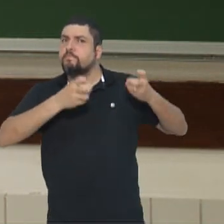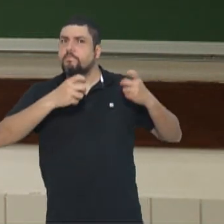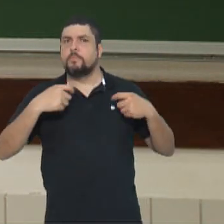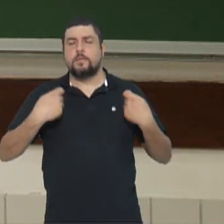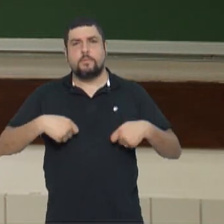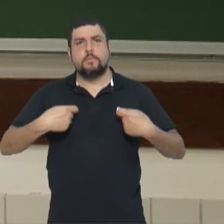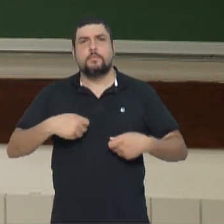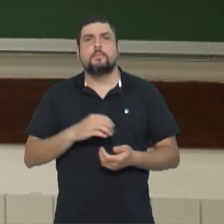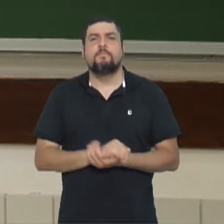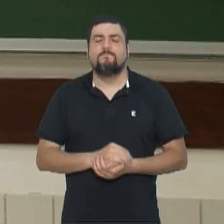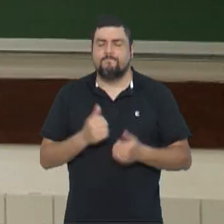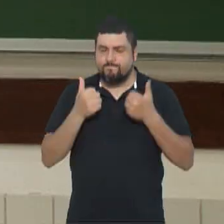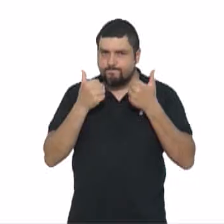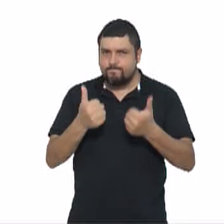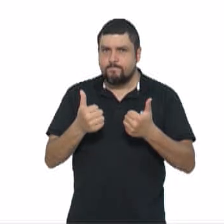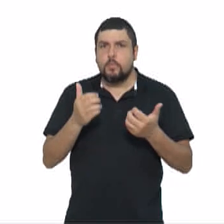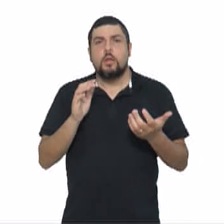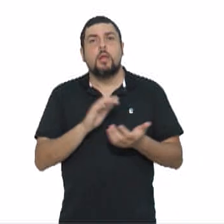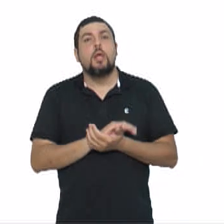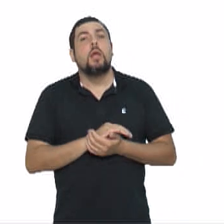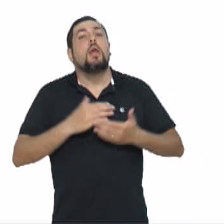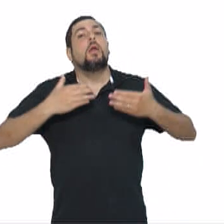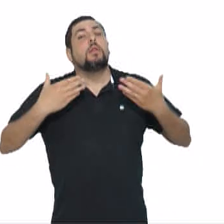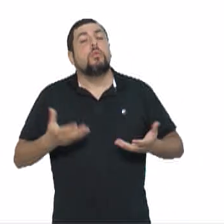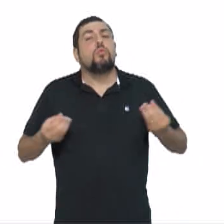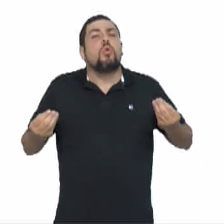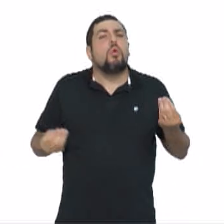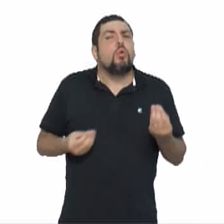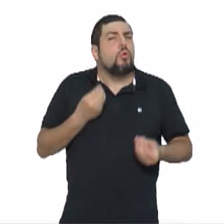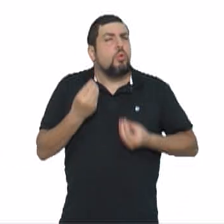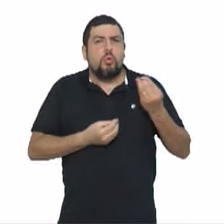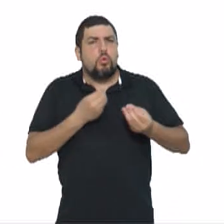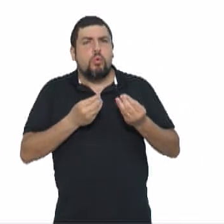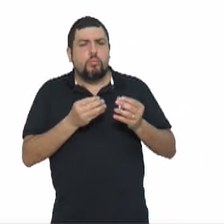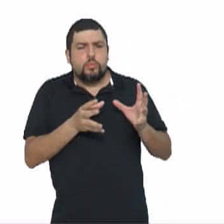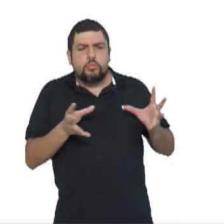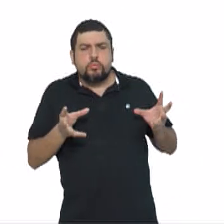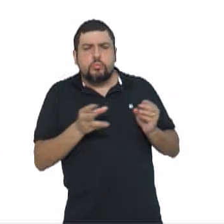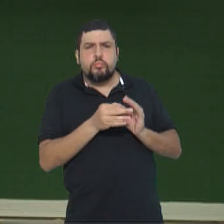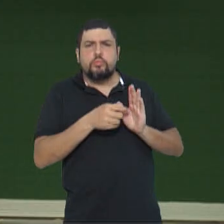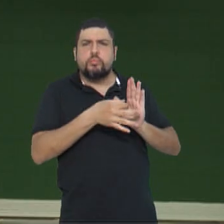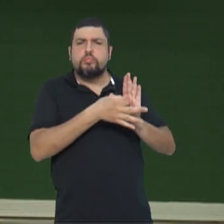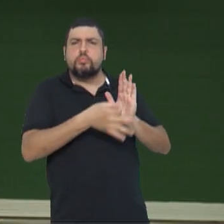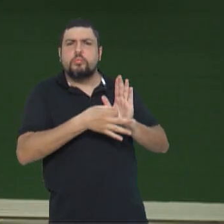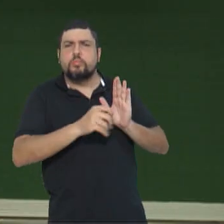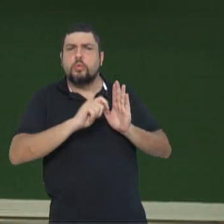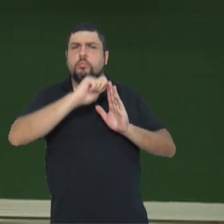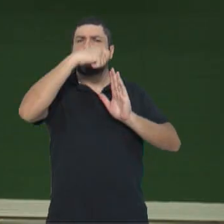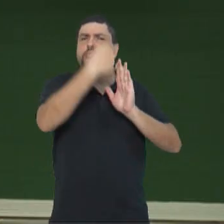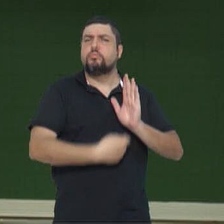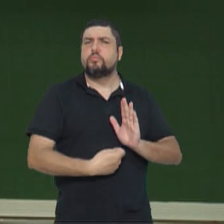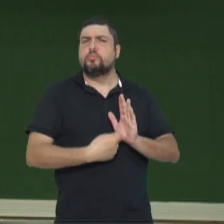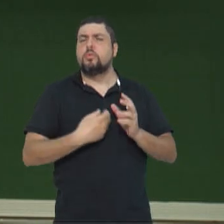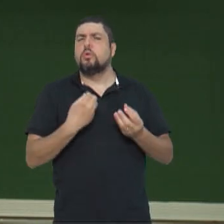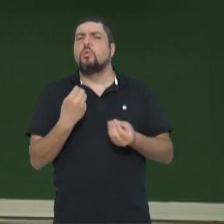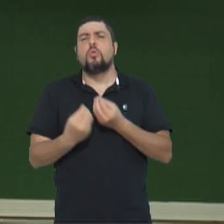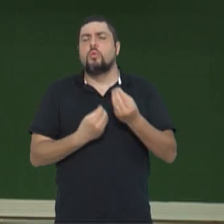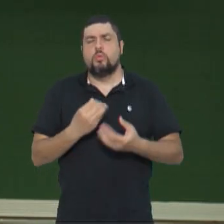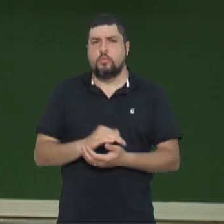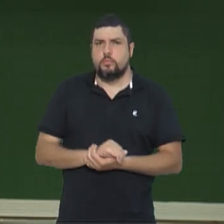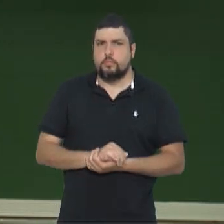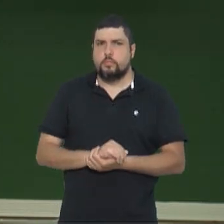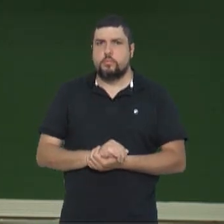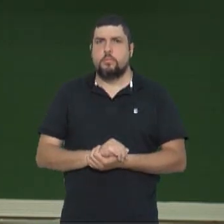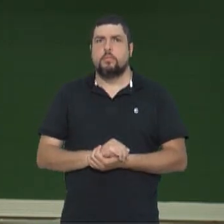Beleza, querido? Como produzir uma resenha agora? De novo, continuando, estamos planejando a nossa resenha, tá bom? Então,